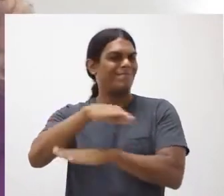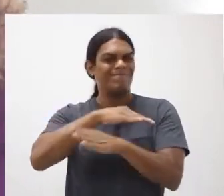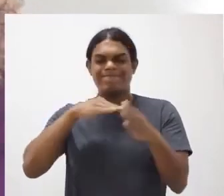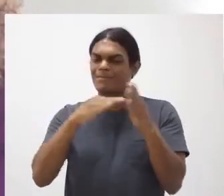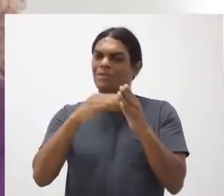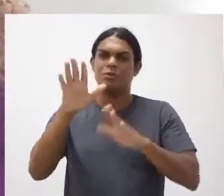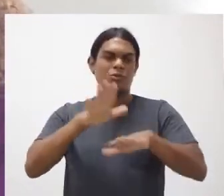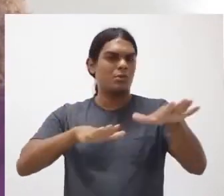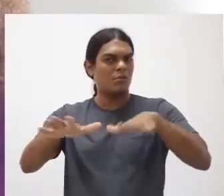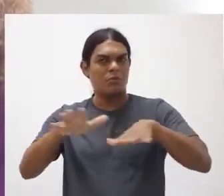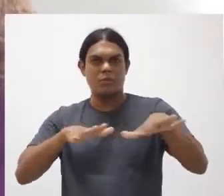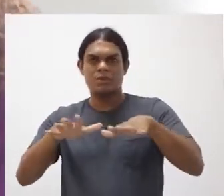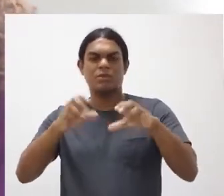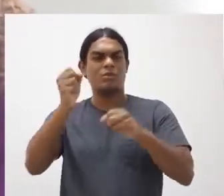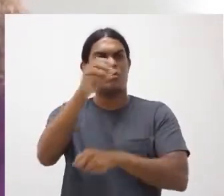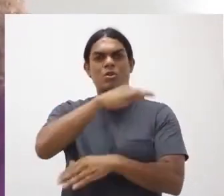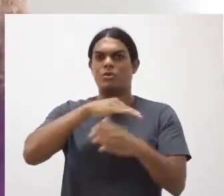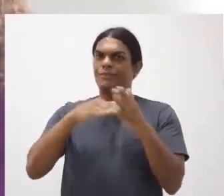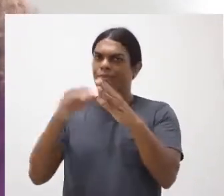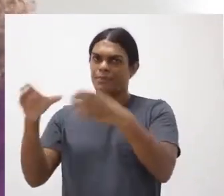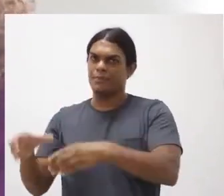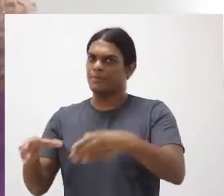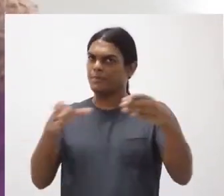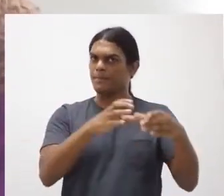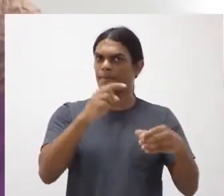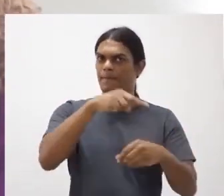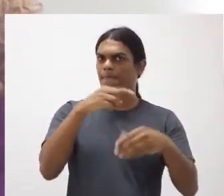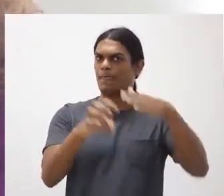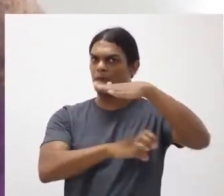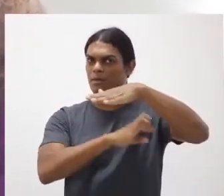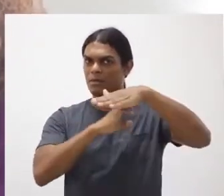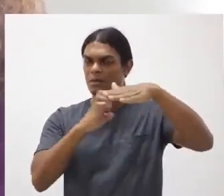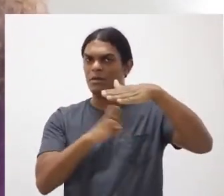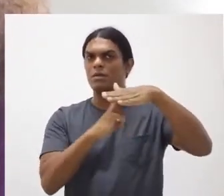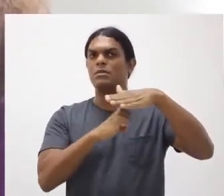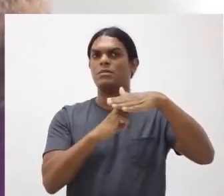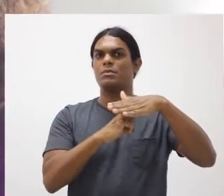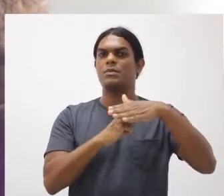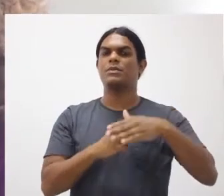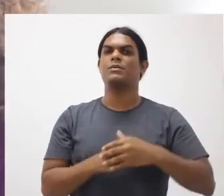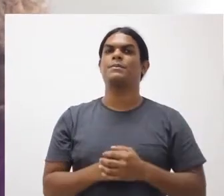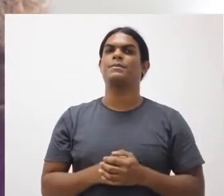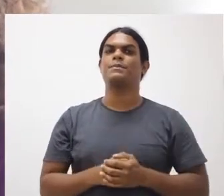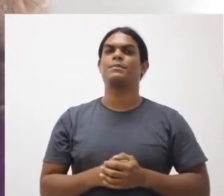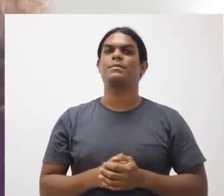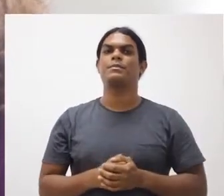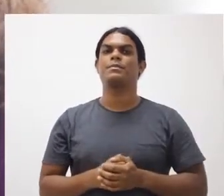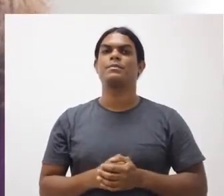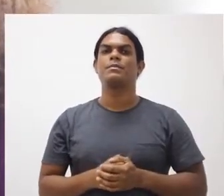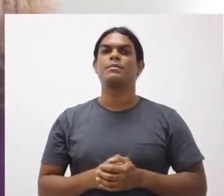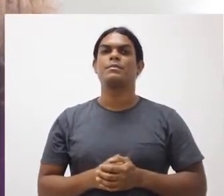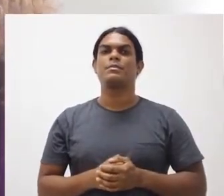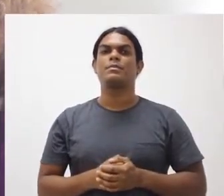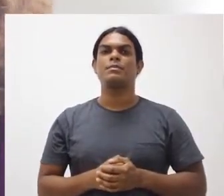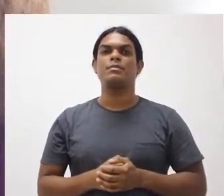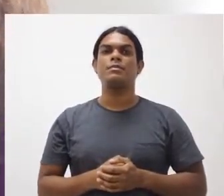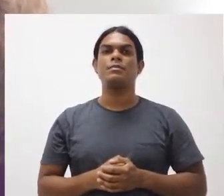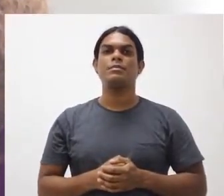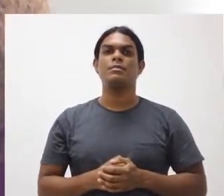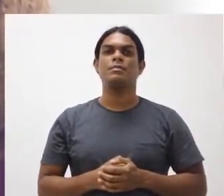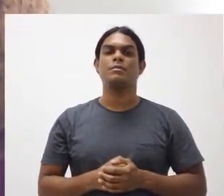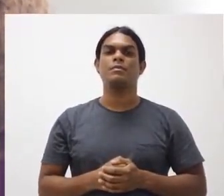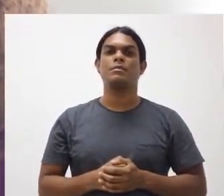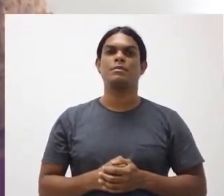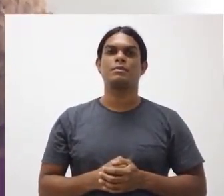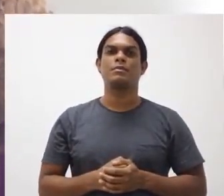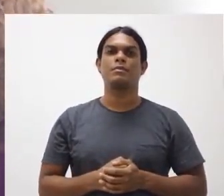unidade seja distribuído, recebido e armazenado em outra unidade. Na definição do